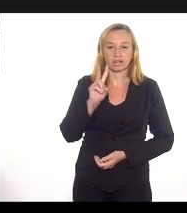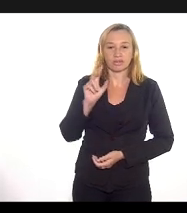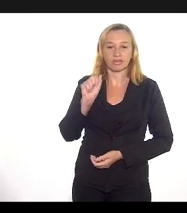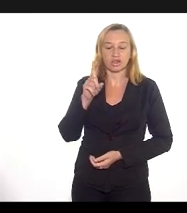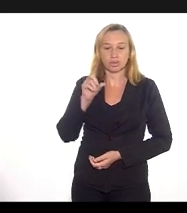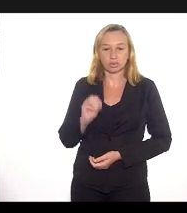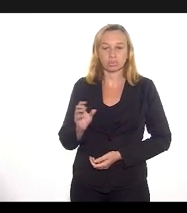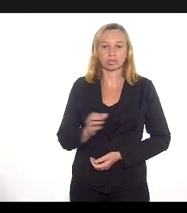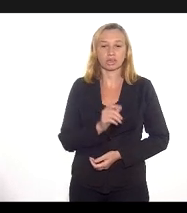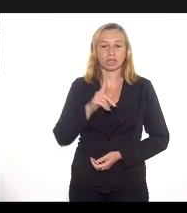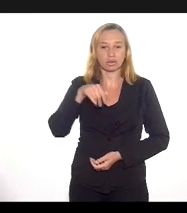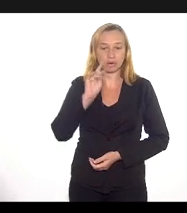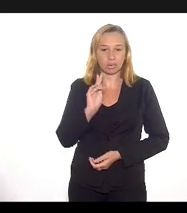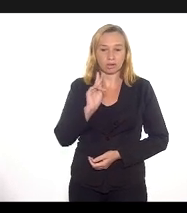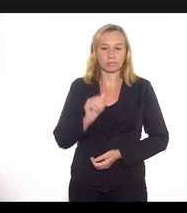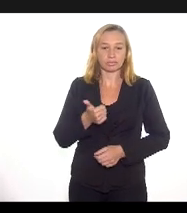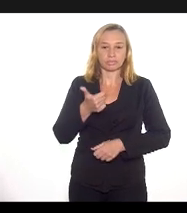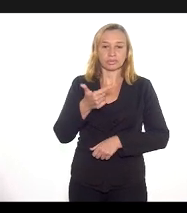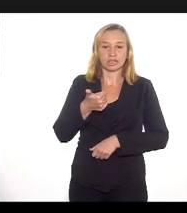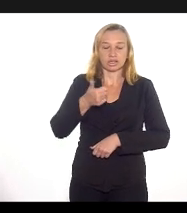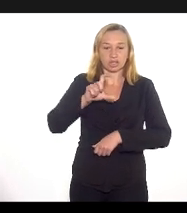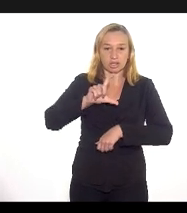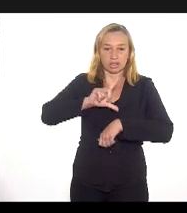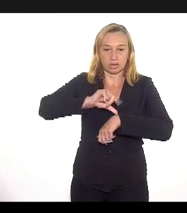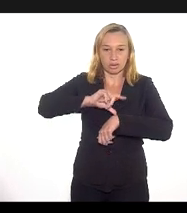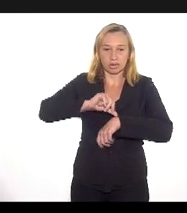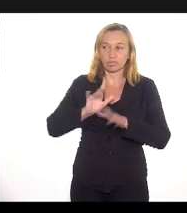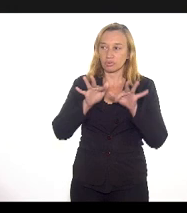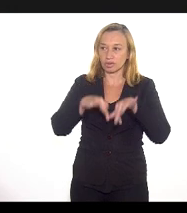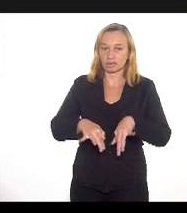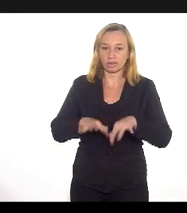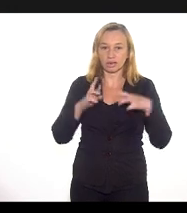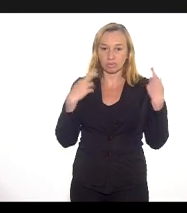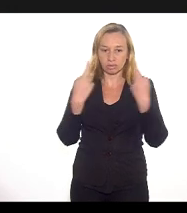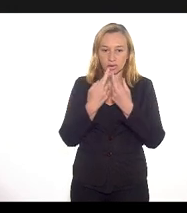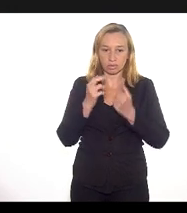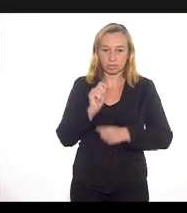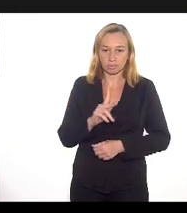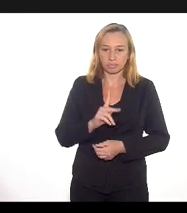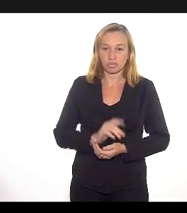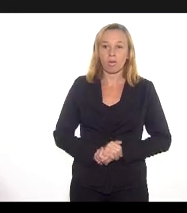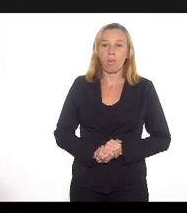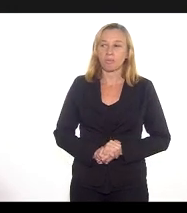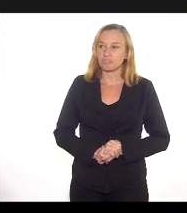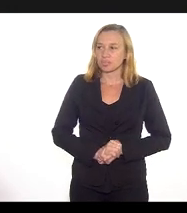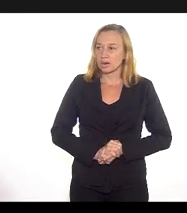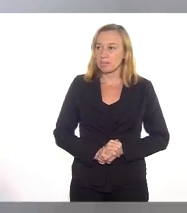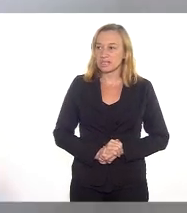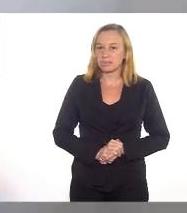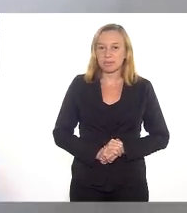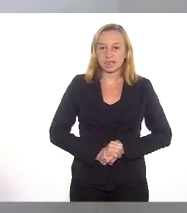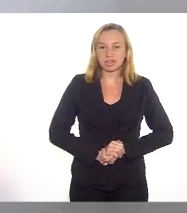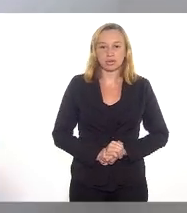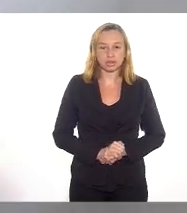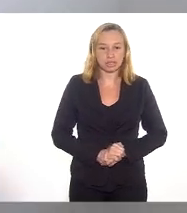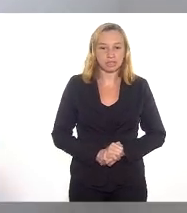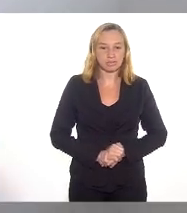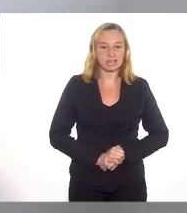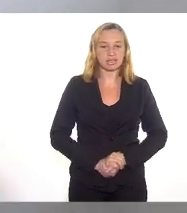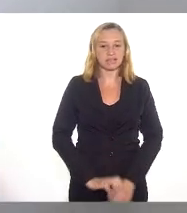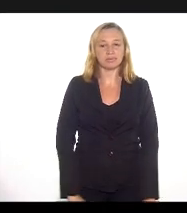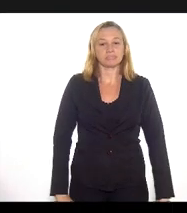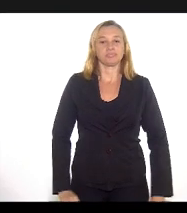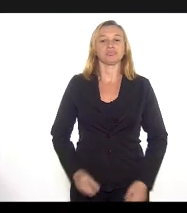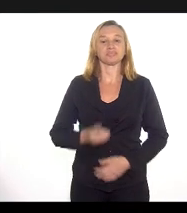Quinoplot. Às 15 horas eu vou encerrar a sessão. É isso aí. Tá bom? Então, deputada, deputado Carlos